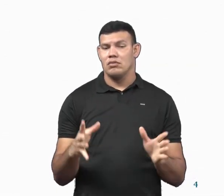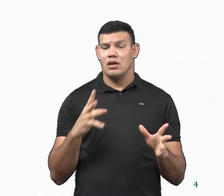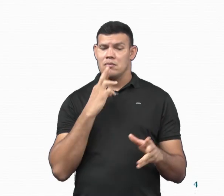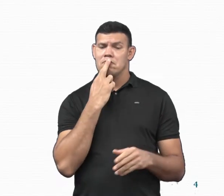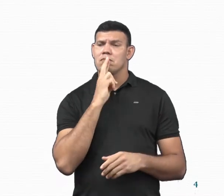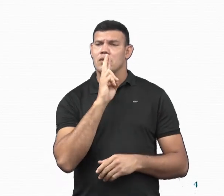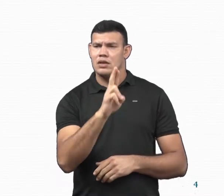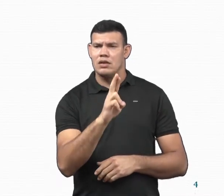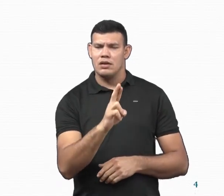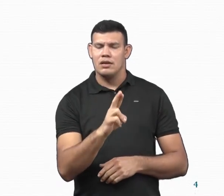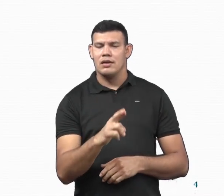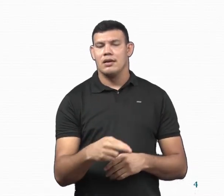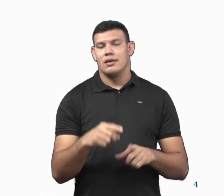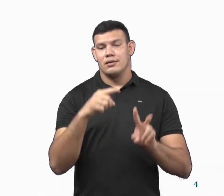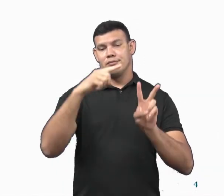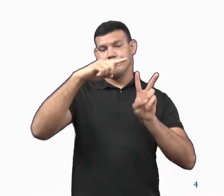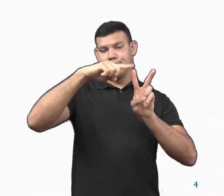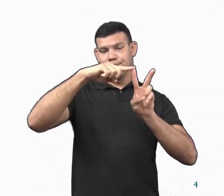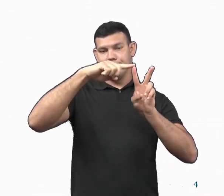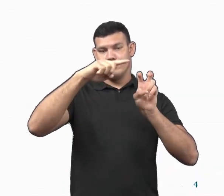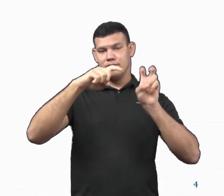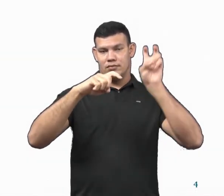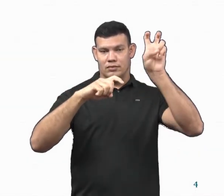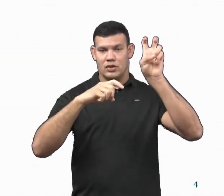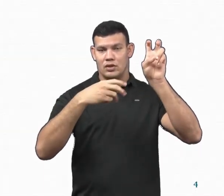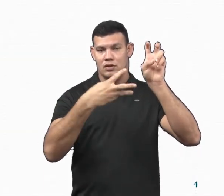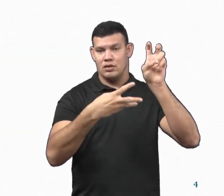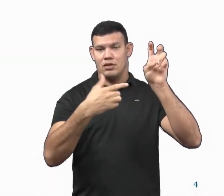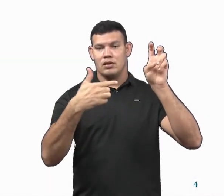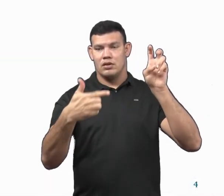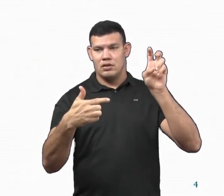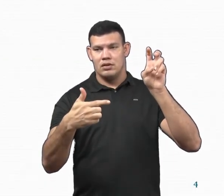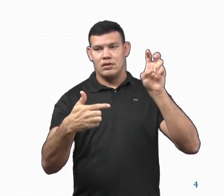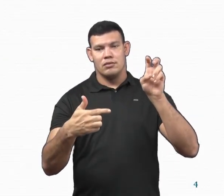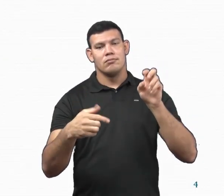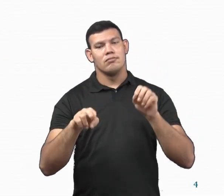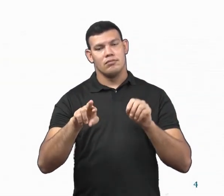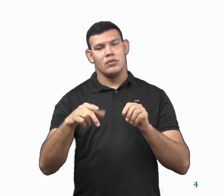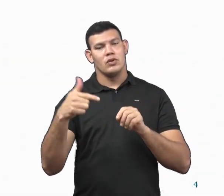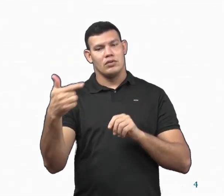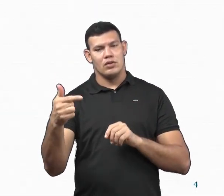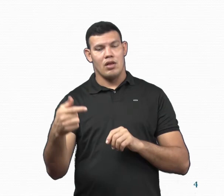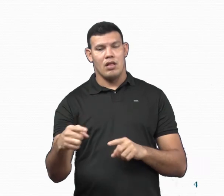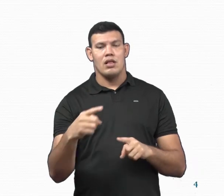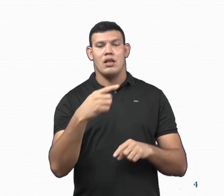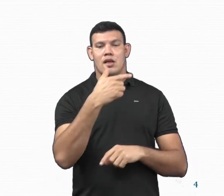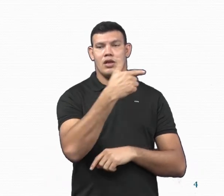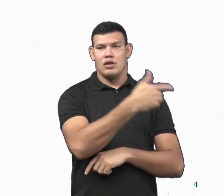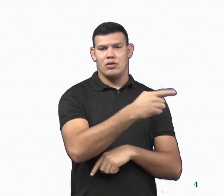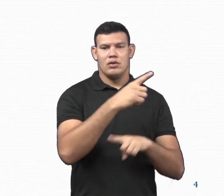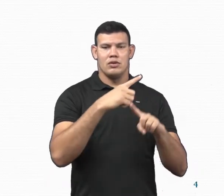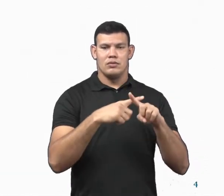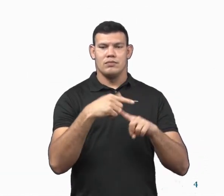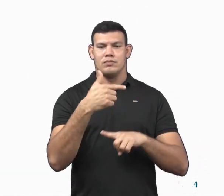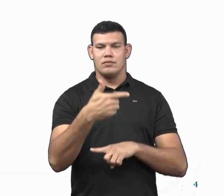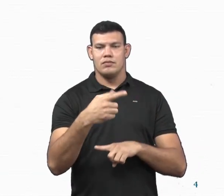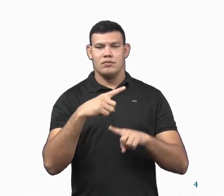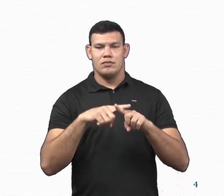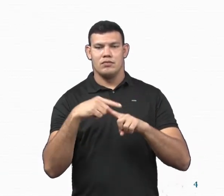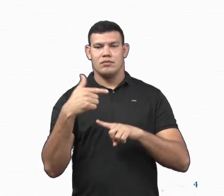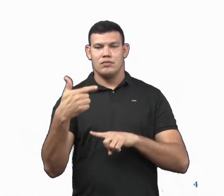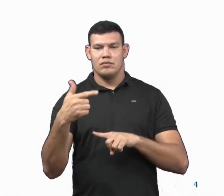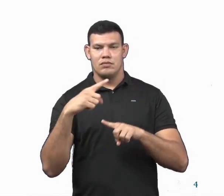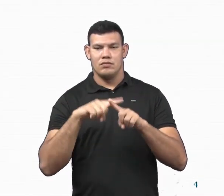A raiz quinta de 32 é 2, pois o 2 vezes 2 vezes 2 vezes 2 vezes 2 é